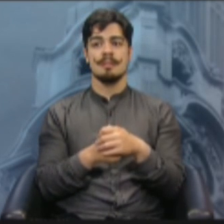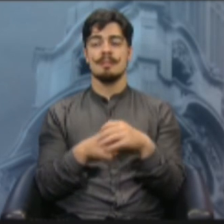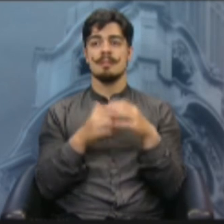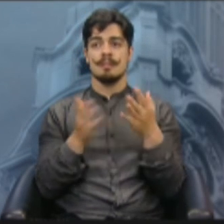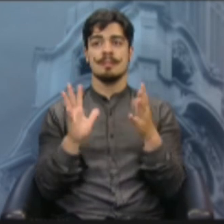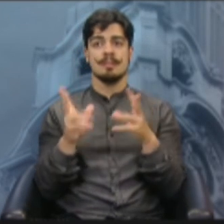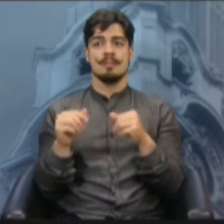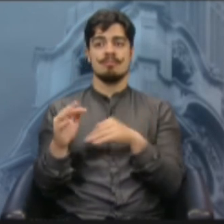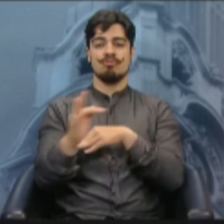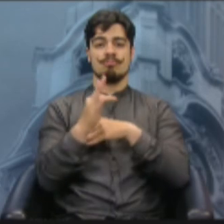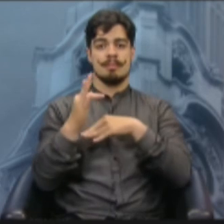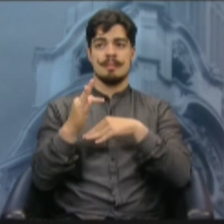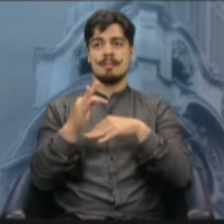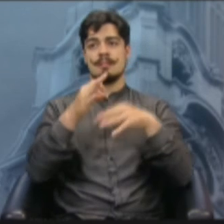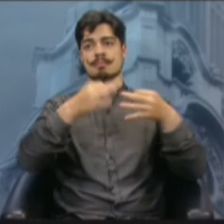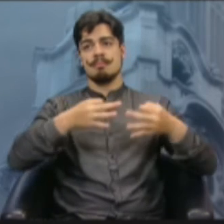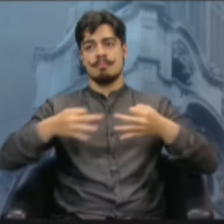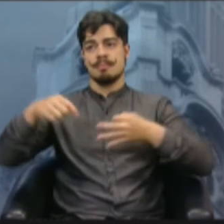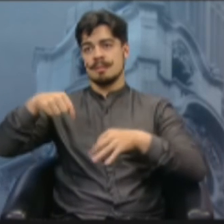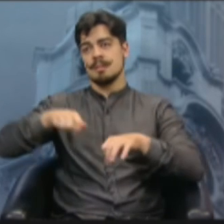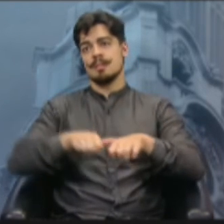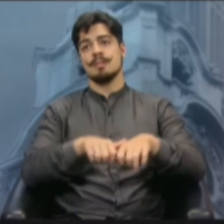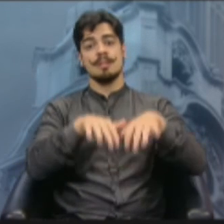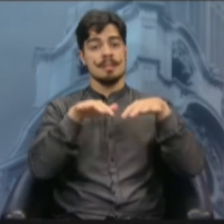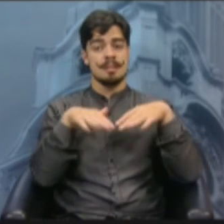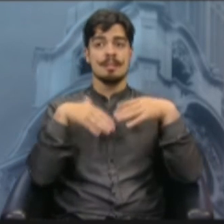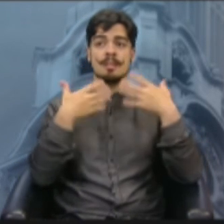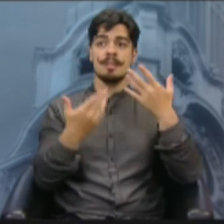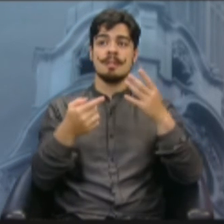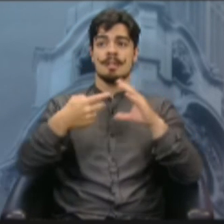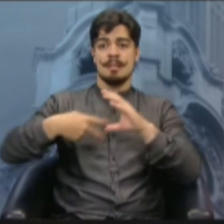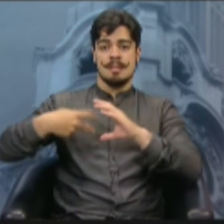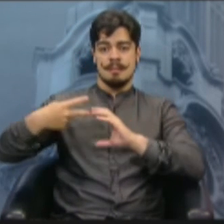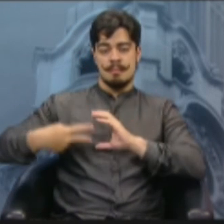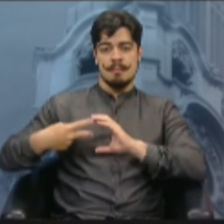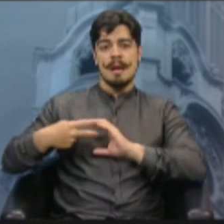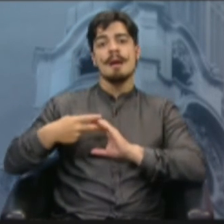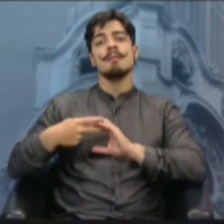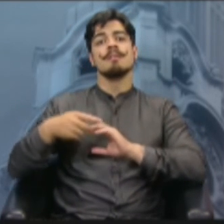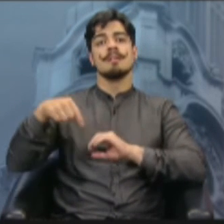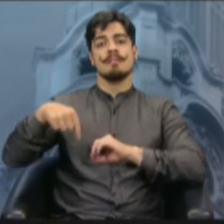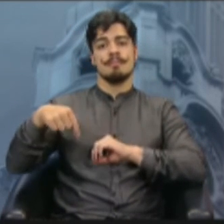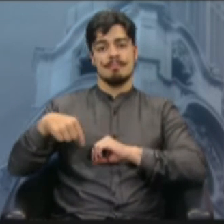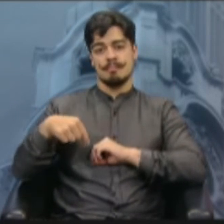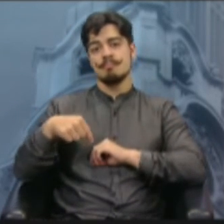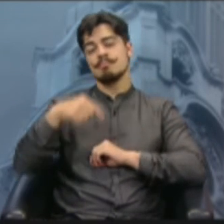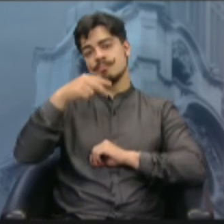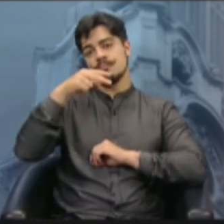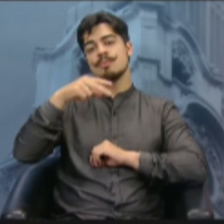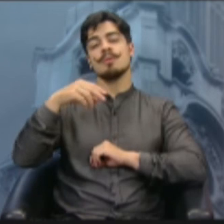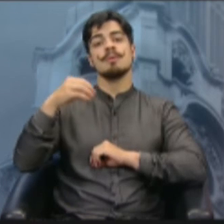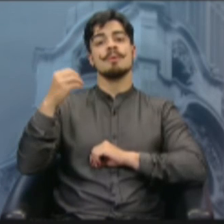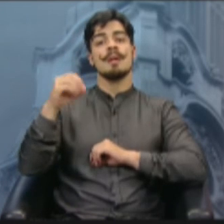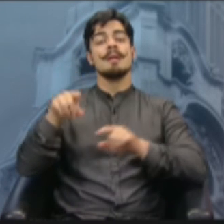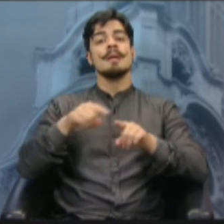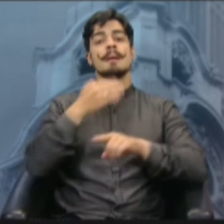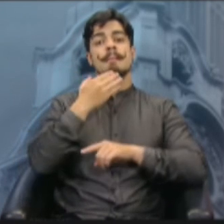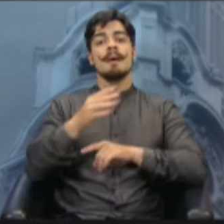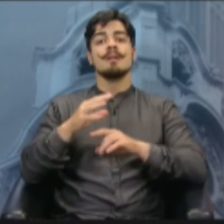Cumpridas as formalidades da nossa audiência, a Câmara Municipal de Porto Alegre agradece a presença de todos e de todas e deseja